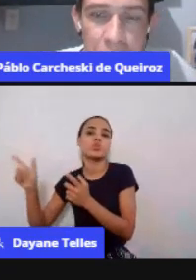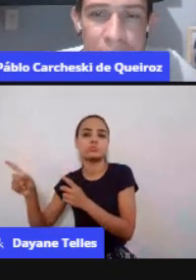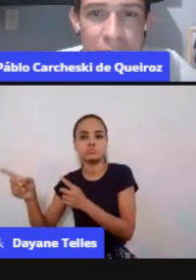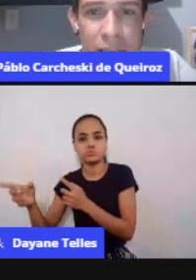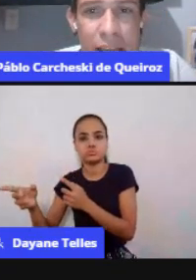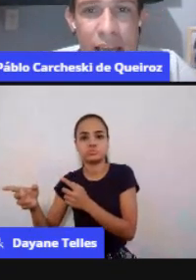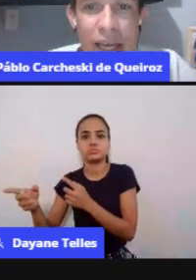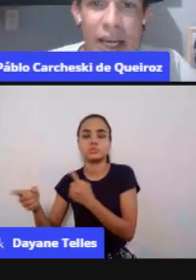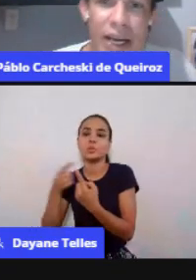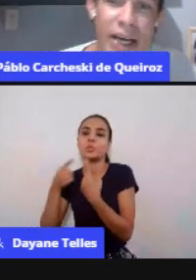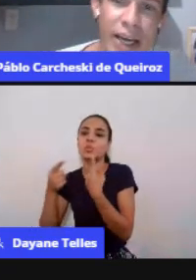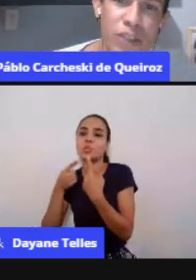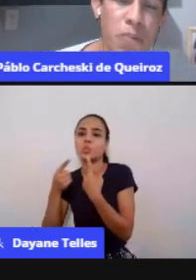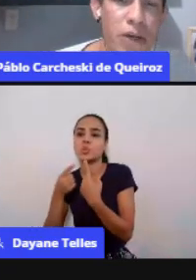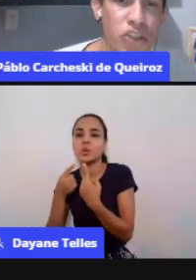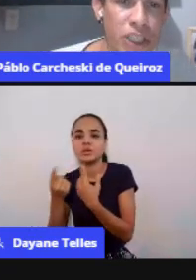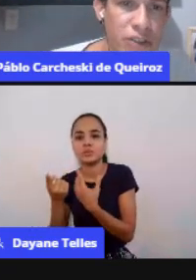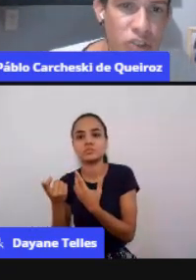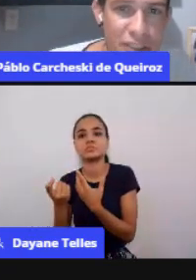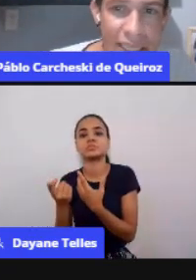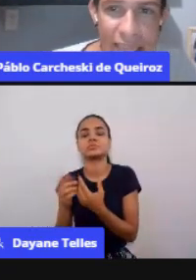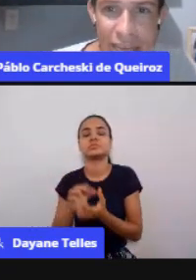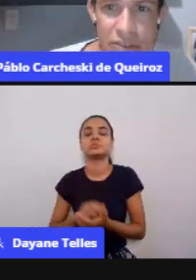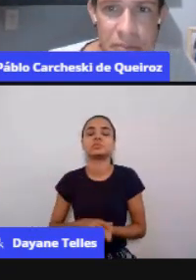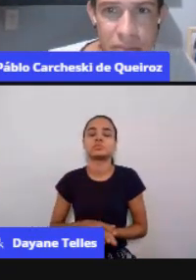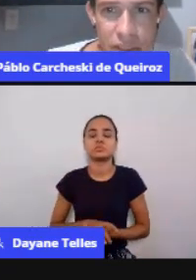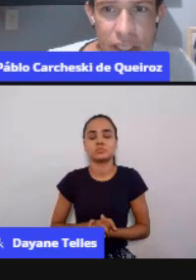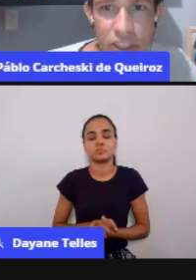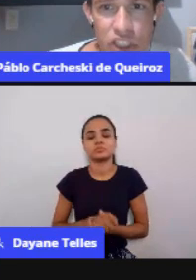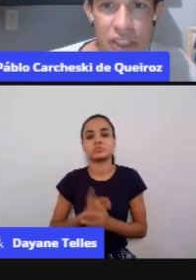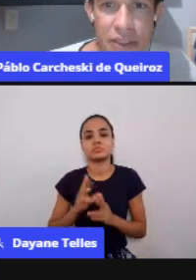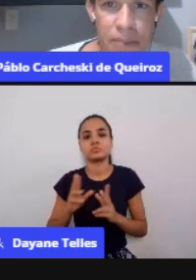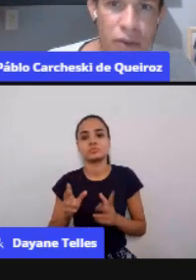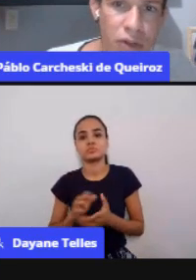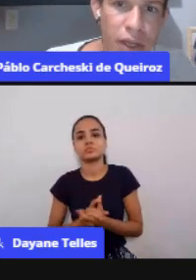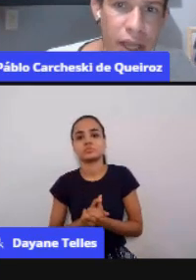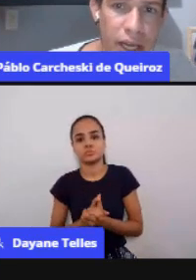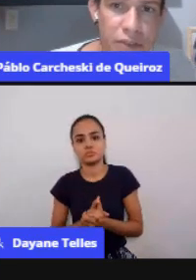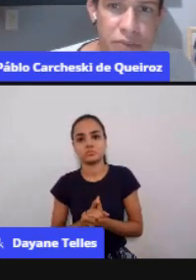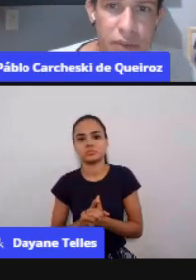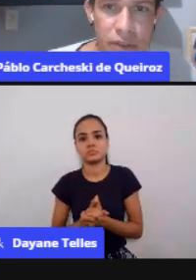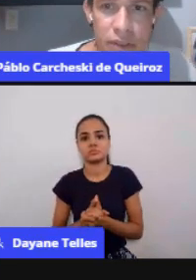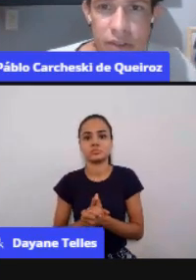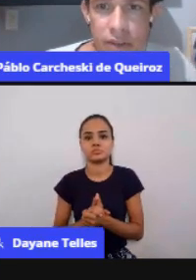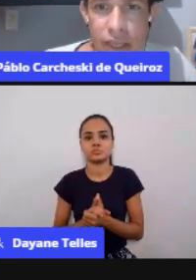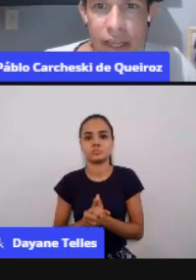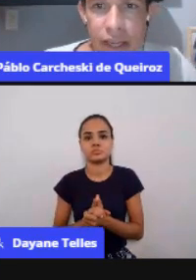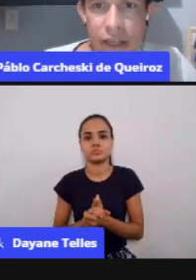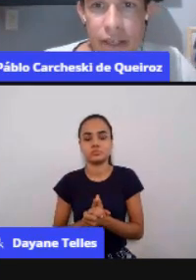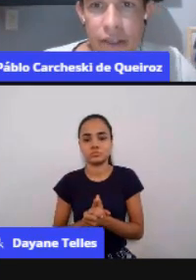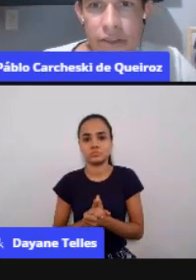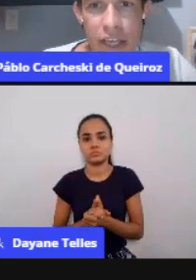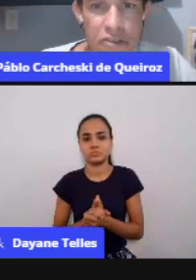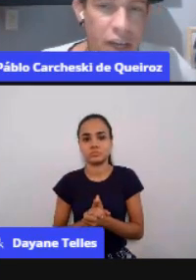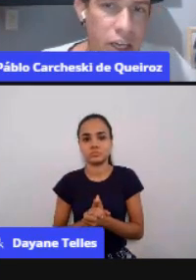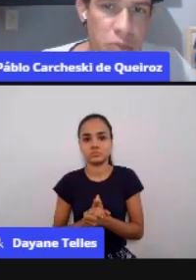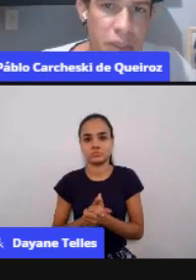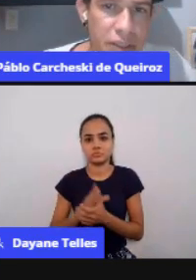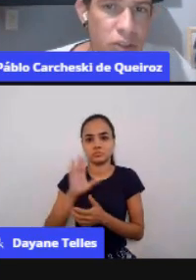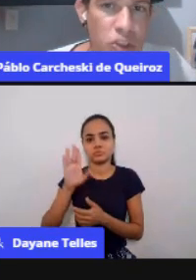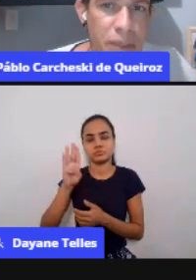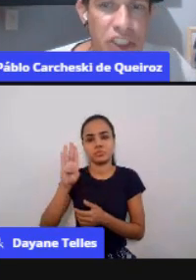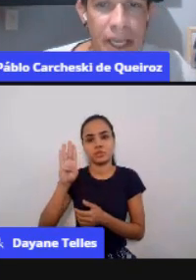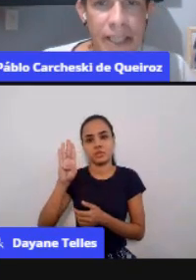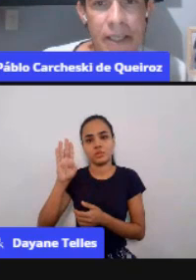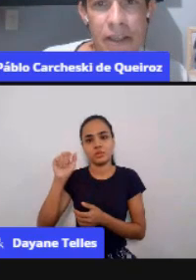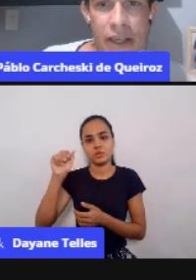vocês aí. Ela é de um banco de questões da DAV, né, que a gente recebeu. Ela se refere, acho que uma